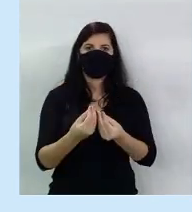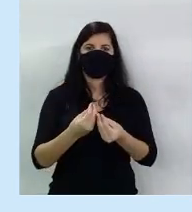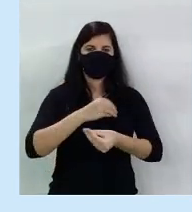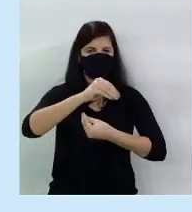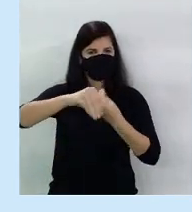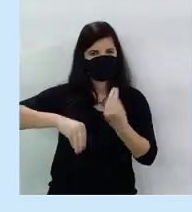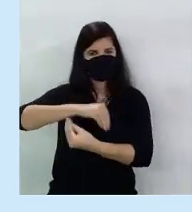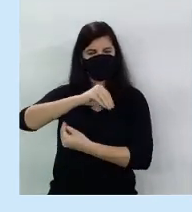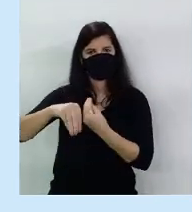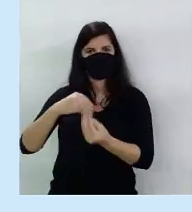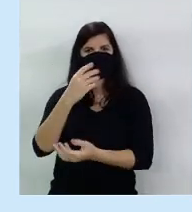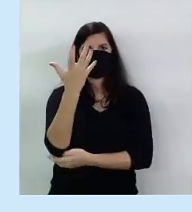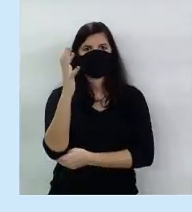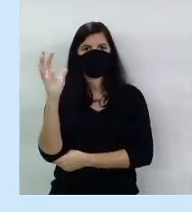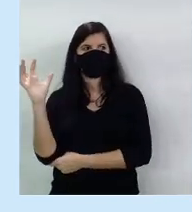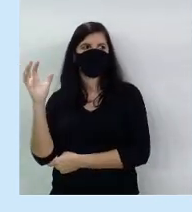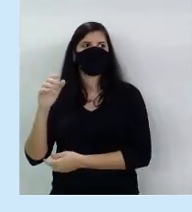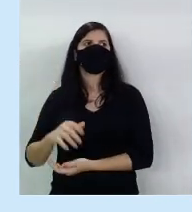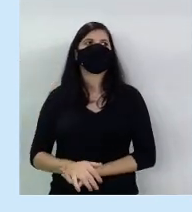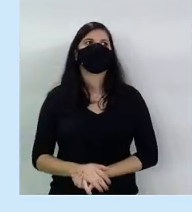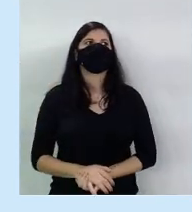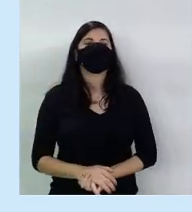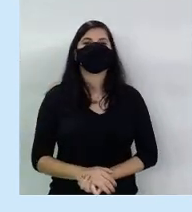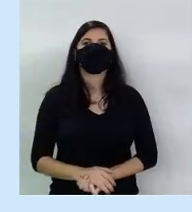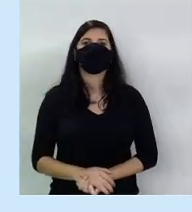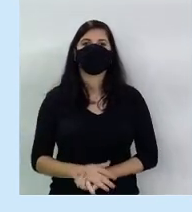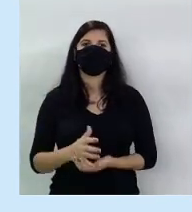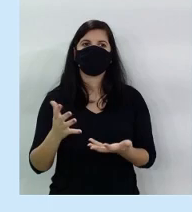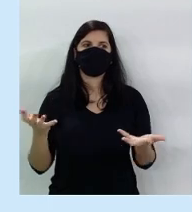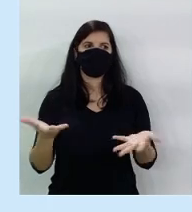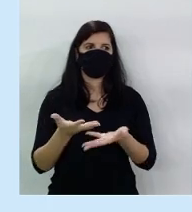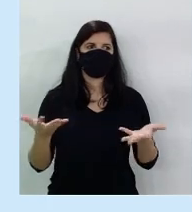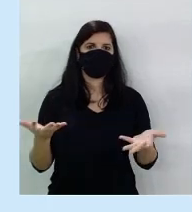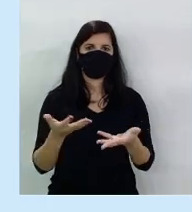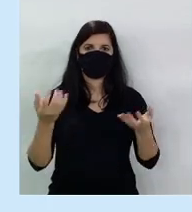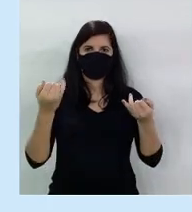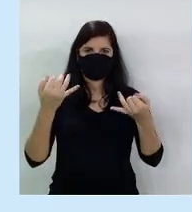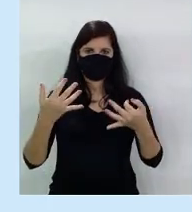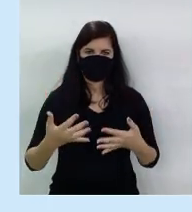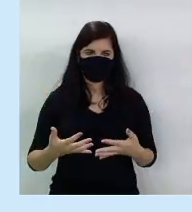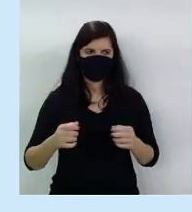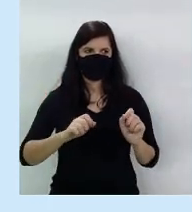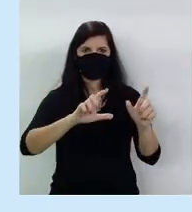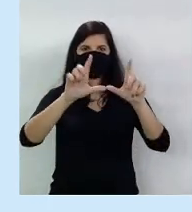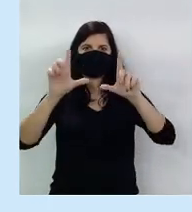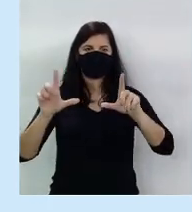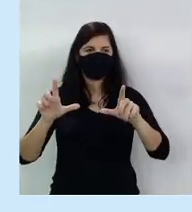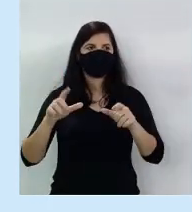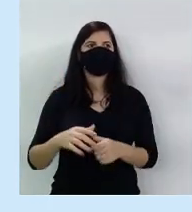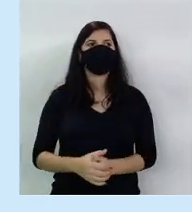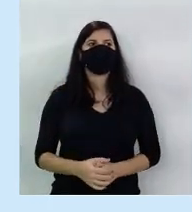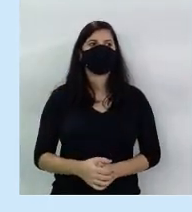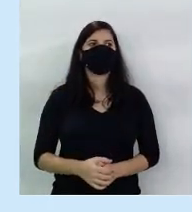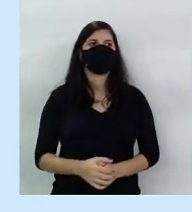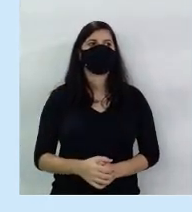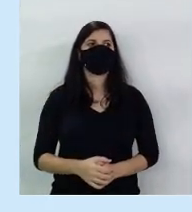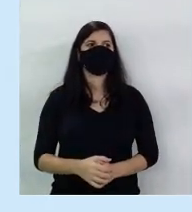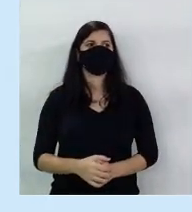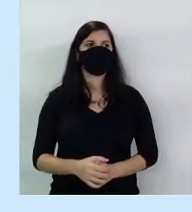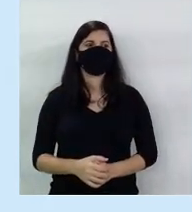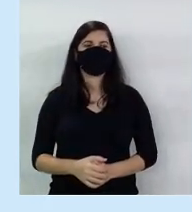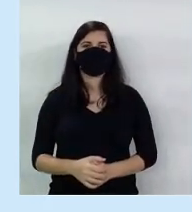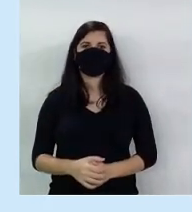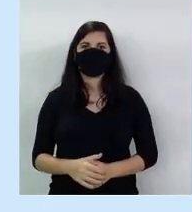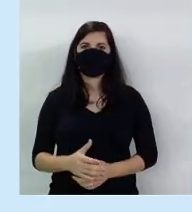místico, da Jurema Sagrada. E aqui nós temos a seguinte questão. Olhando para a tela, nós temos, antes de